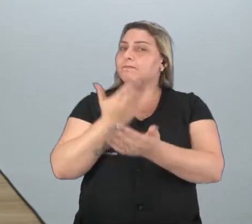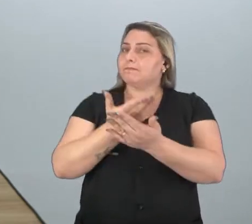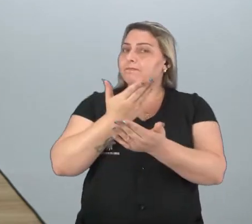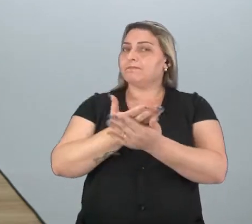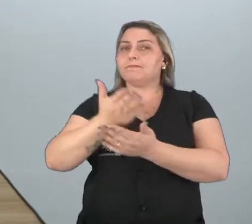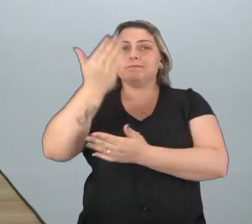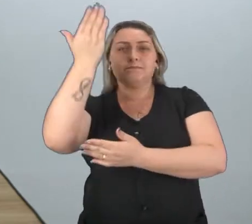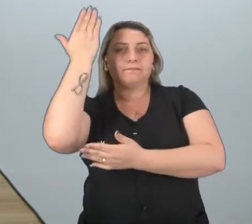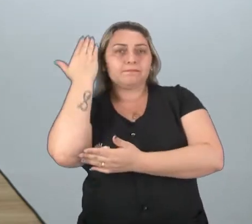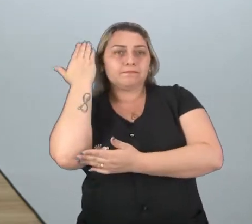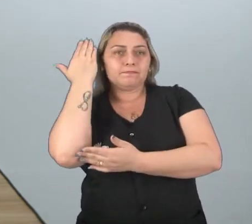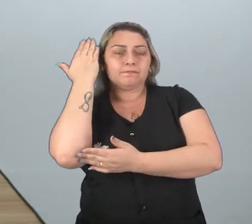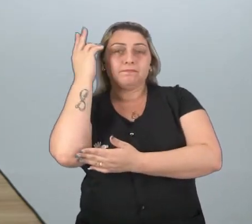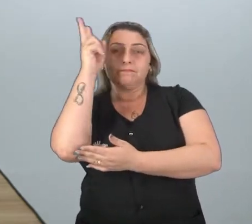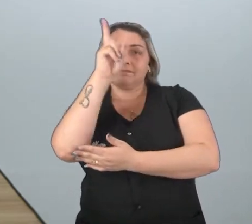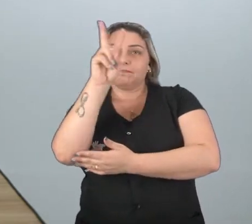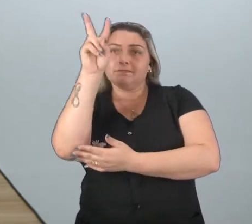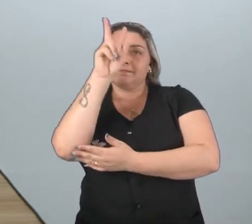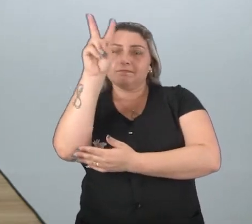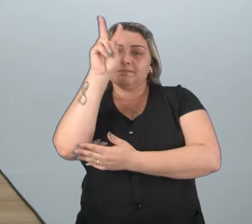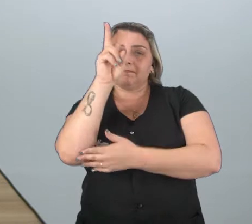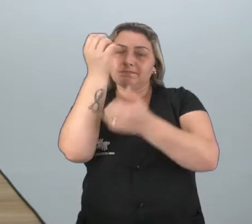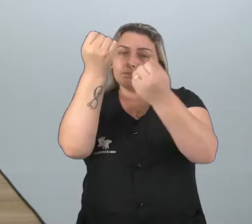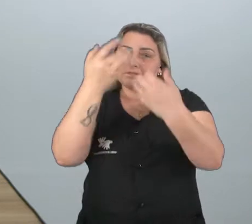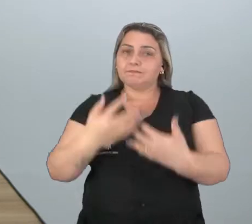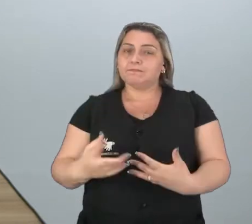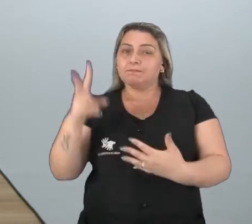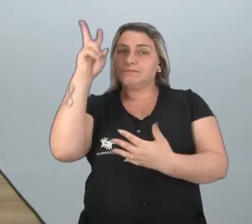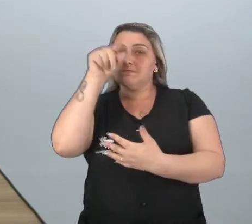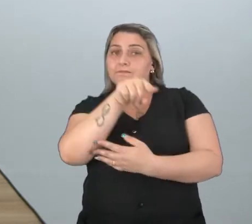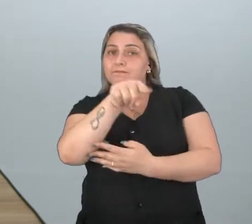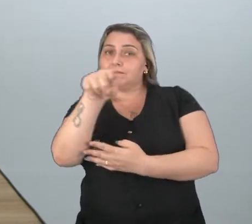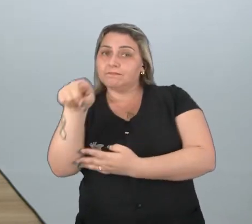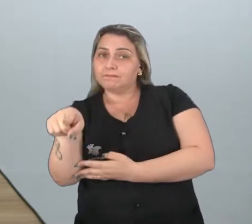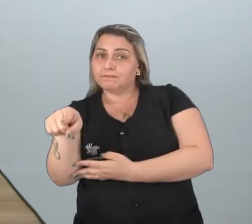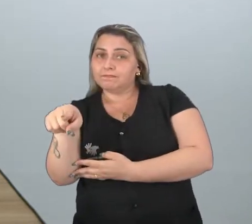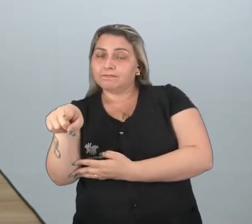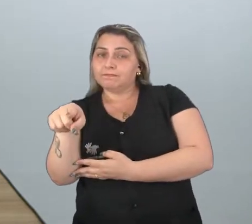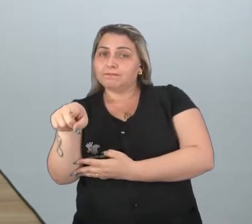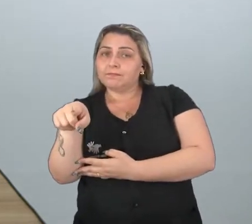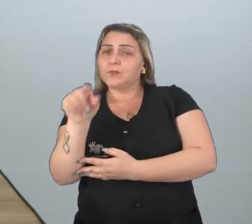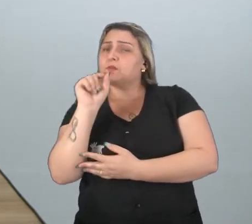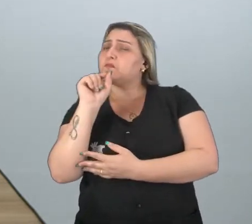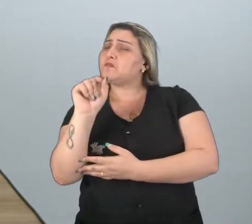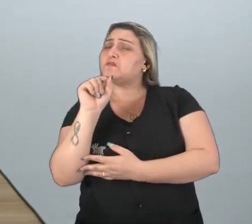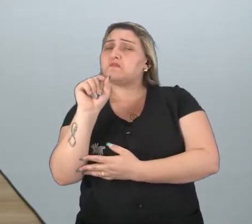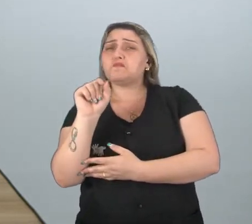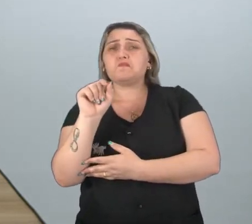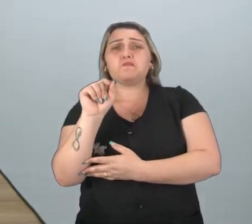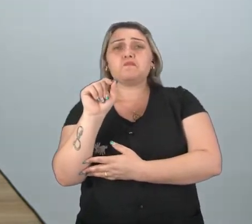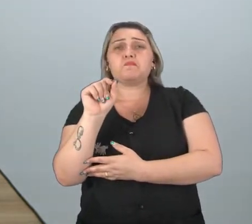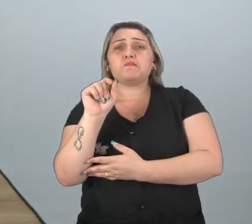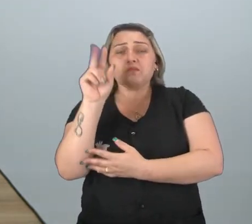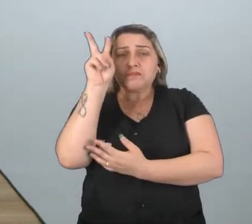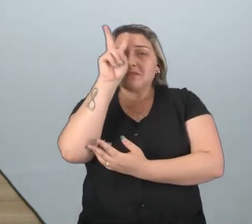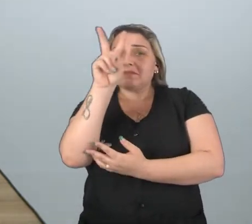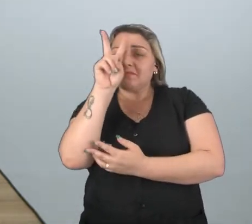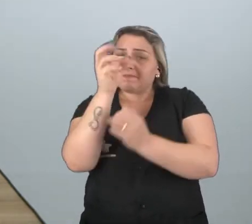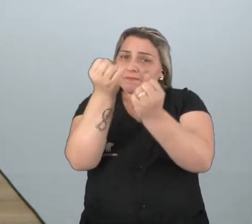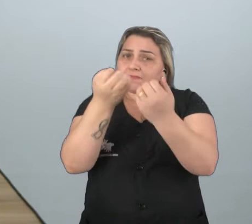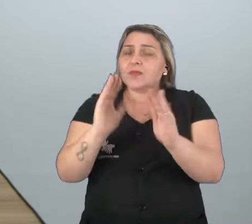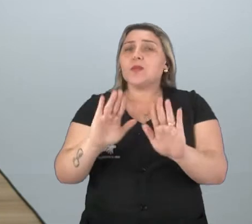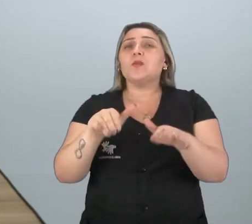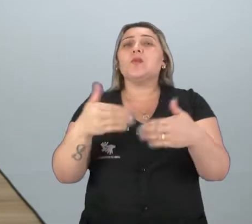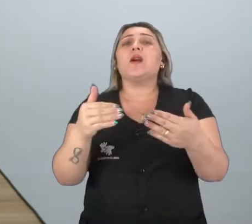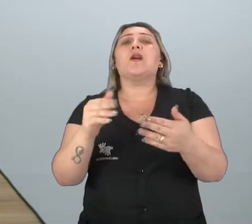aula passada? Lembram que eu contei uma história para vocês? Por que será que eu contei aquela história, hein?